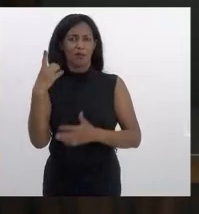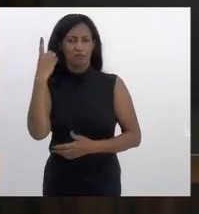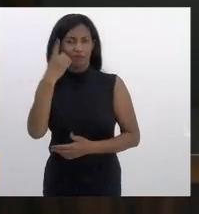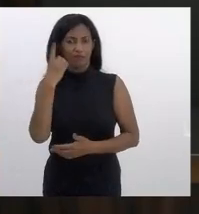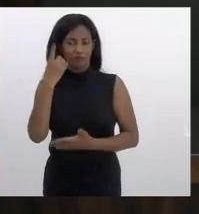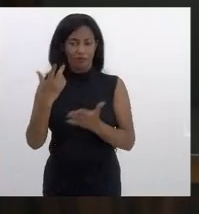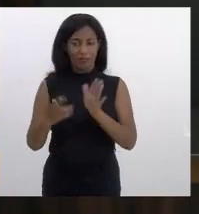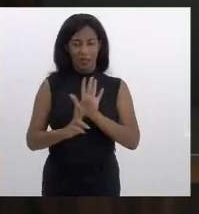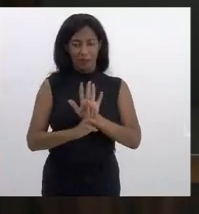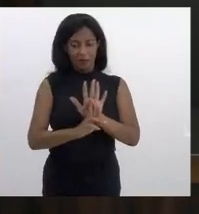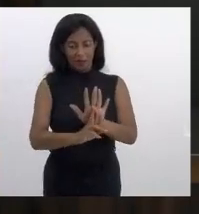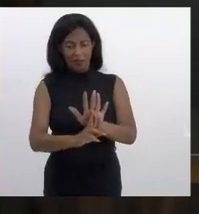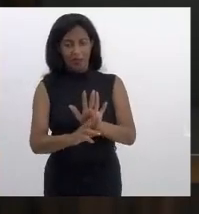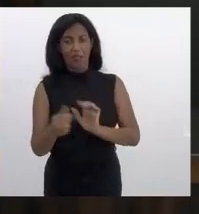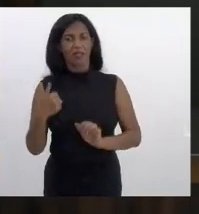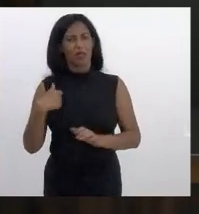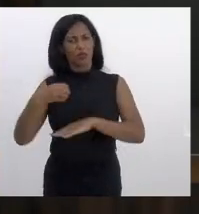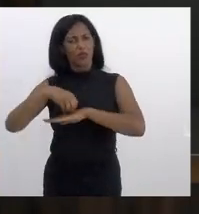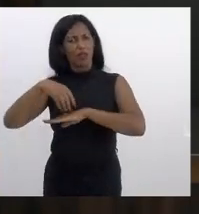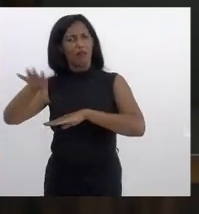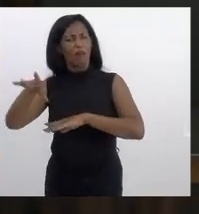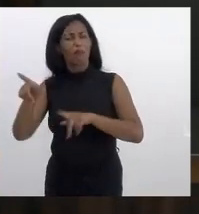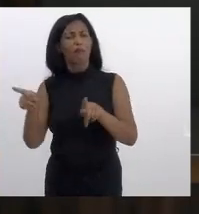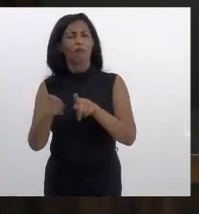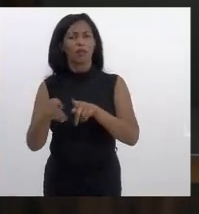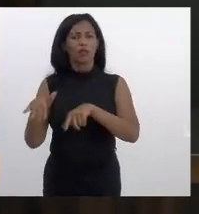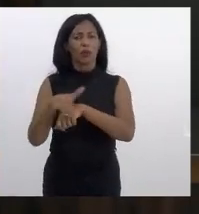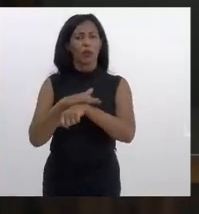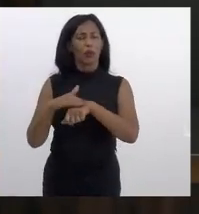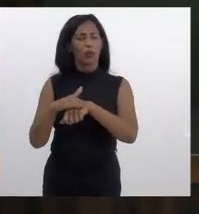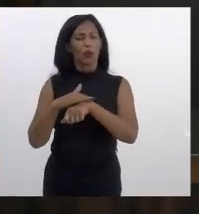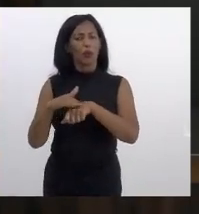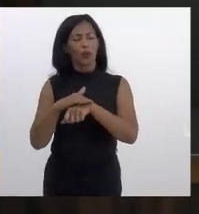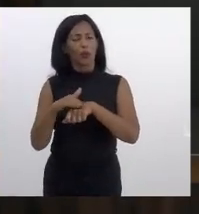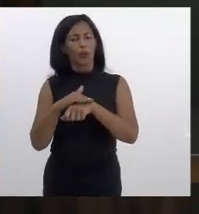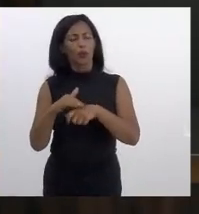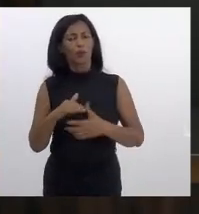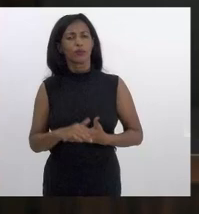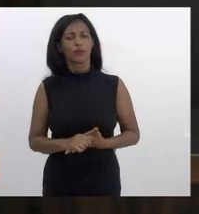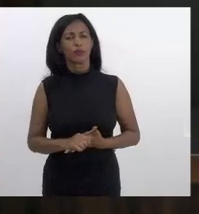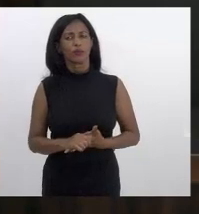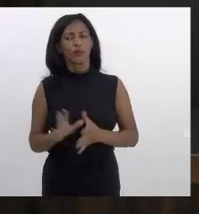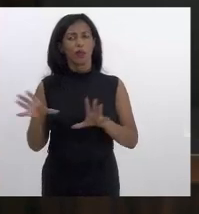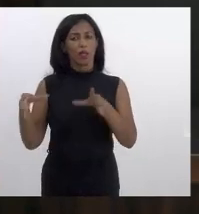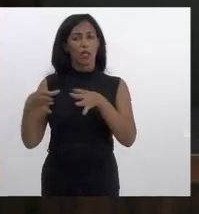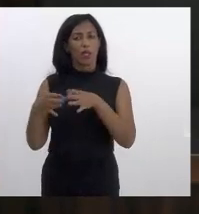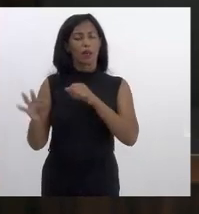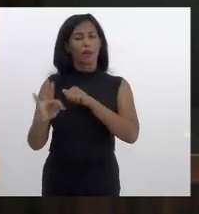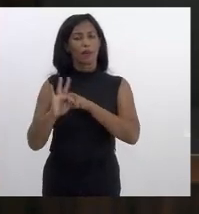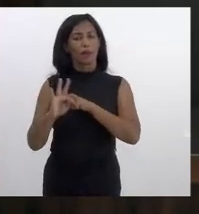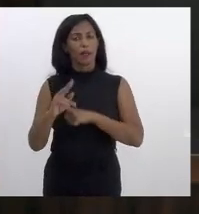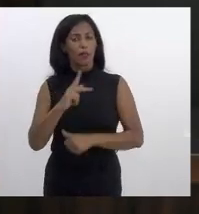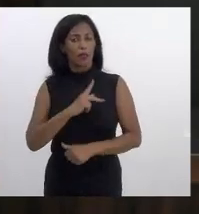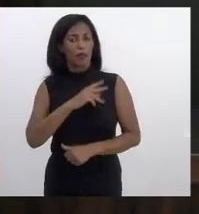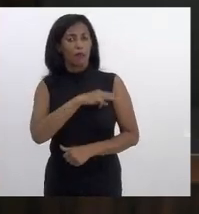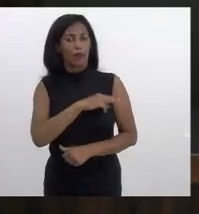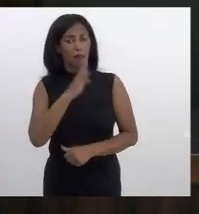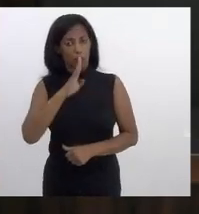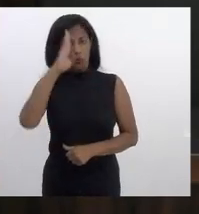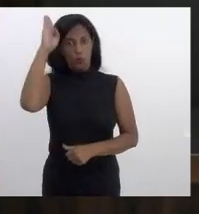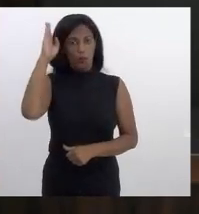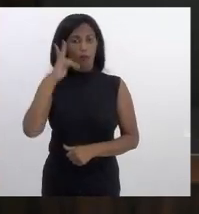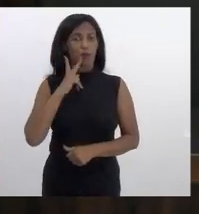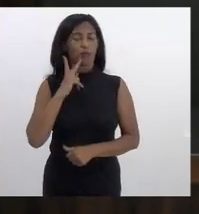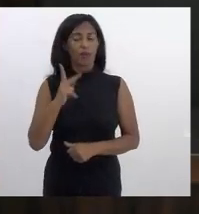Eu Já encaminhei inclusive conversando com a técnica da PM dos Bombeiros